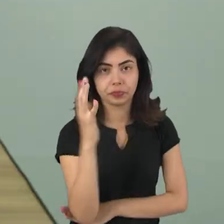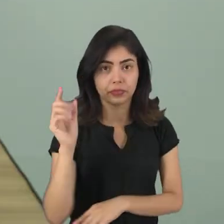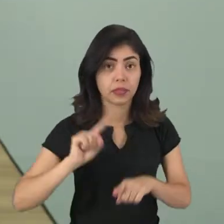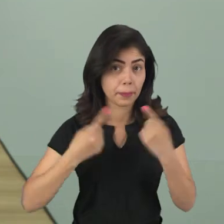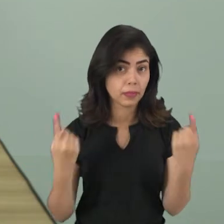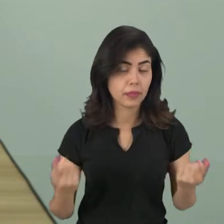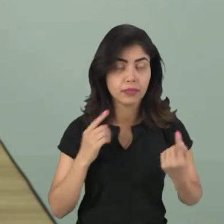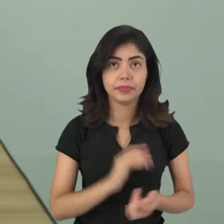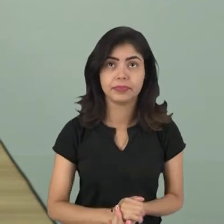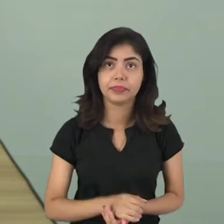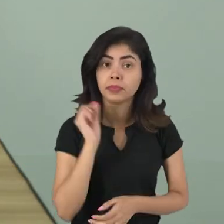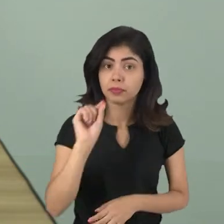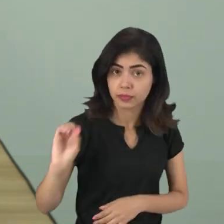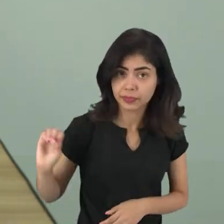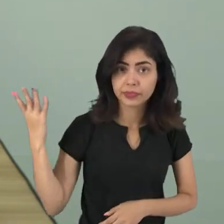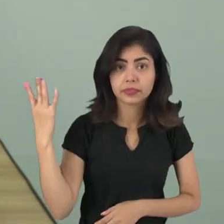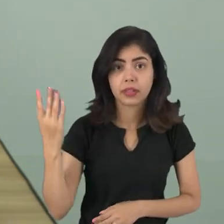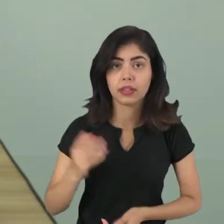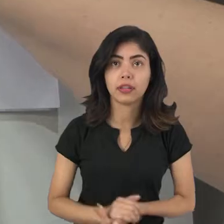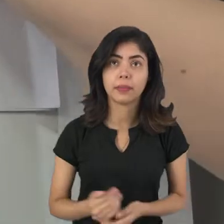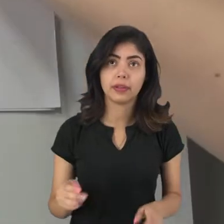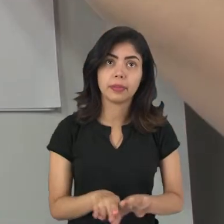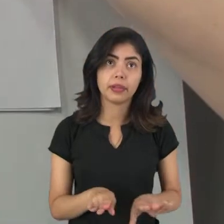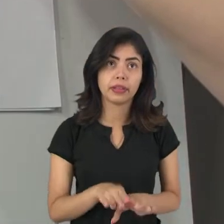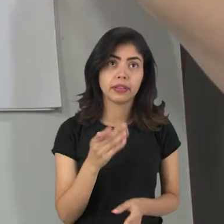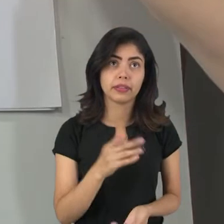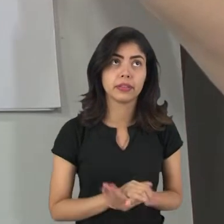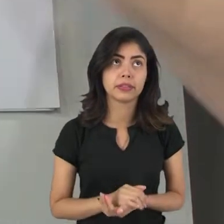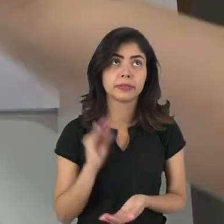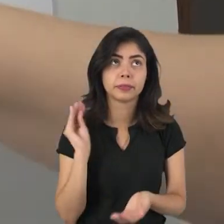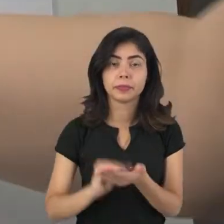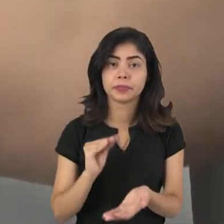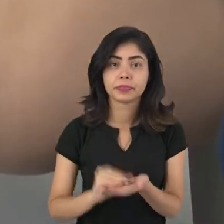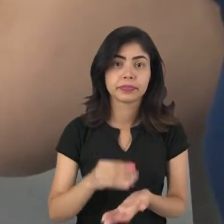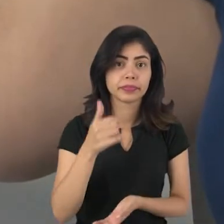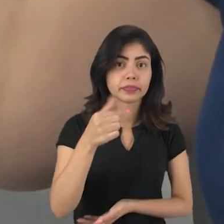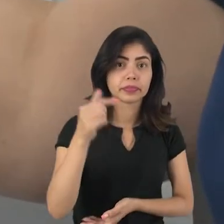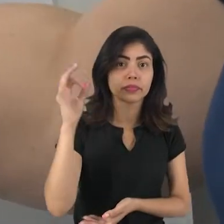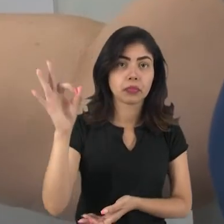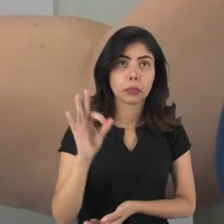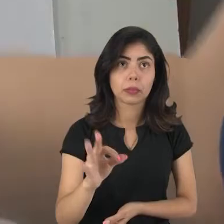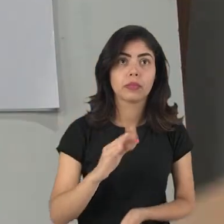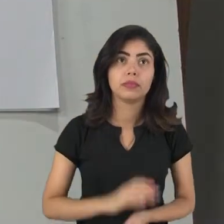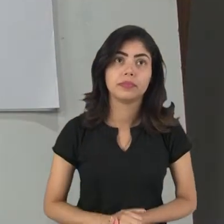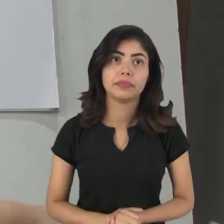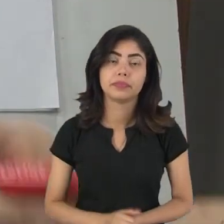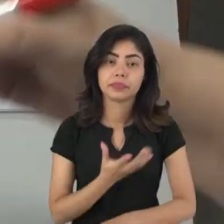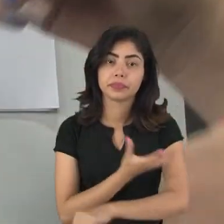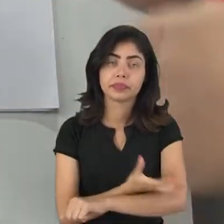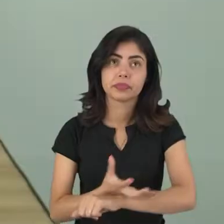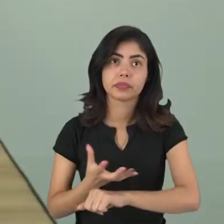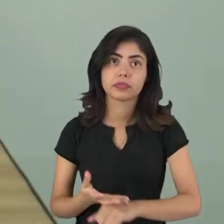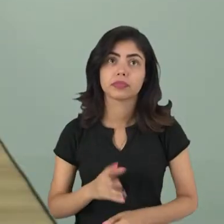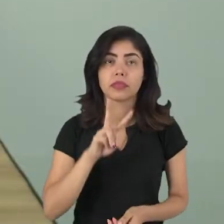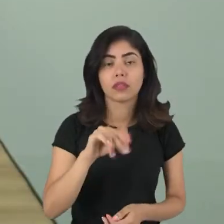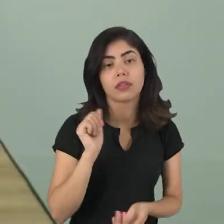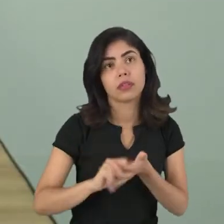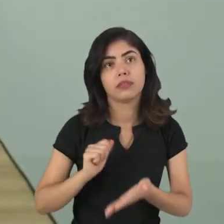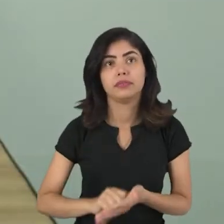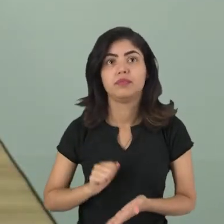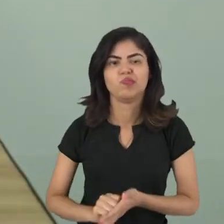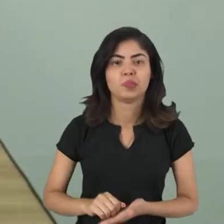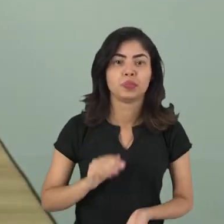até o sul do país. Hoje restam apenas 7% da vegetação, abrigo de mais de 20